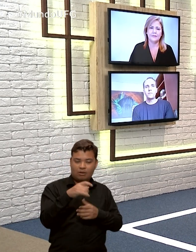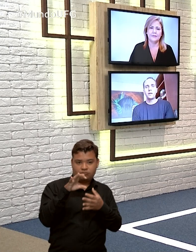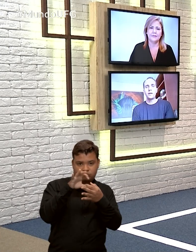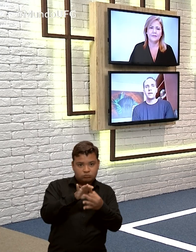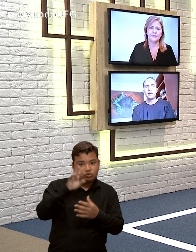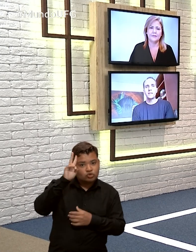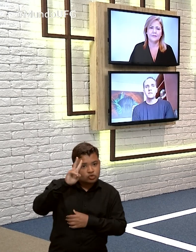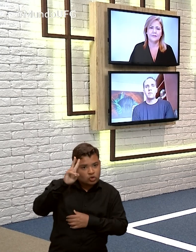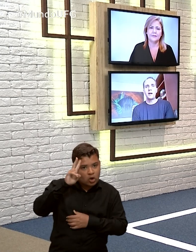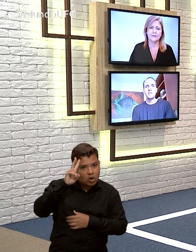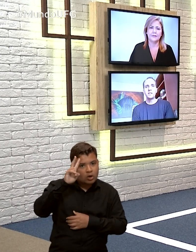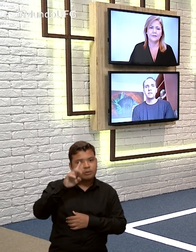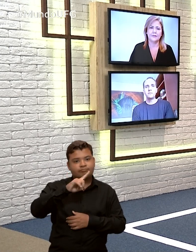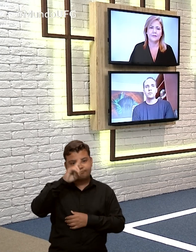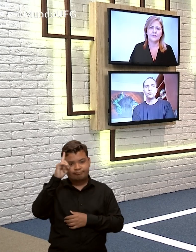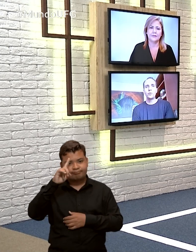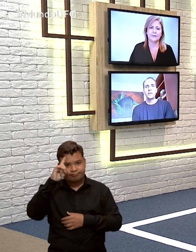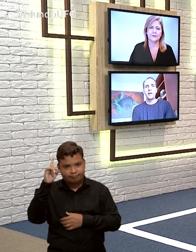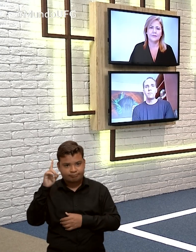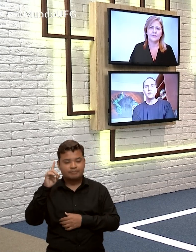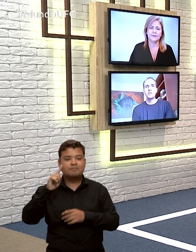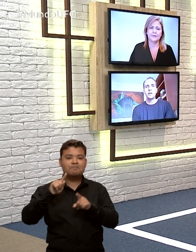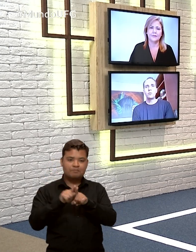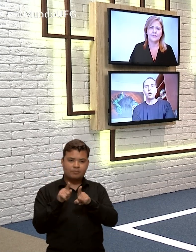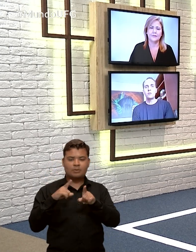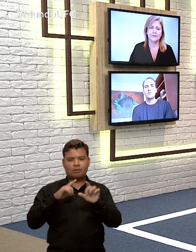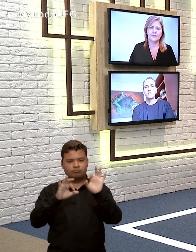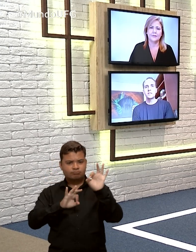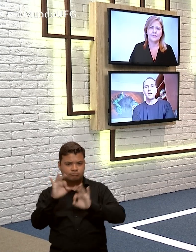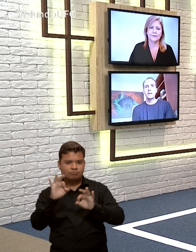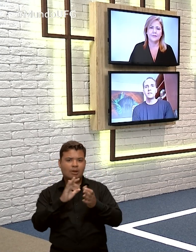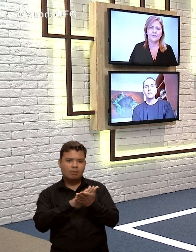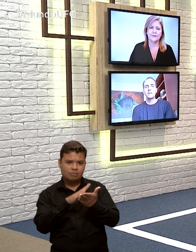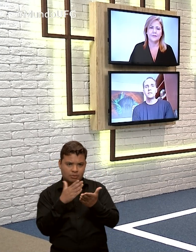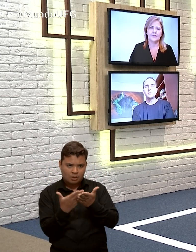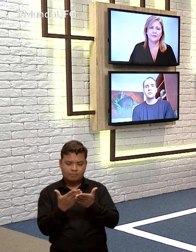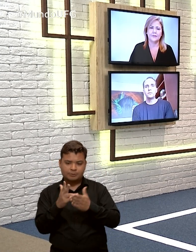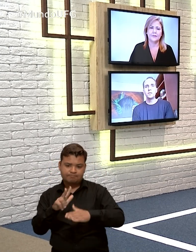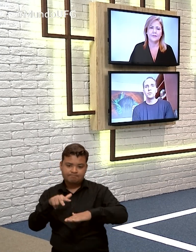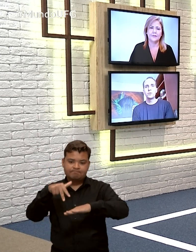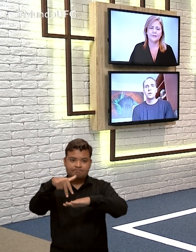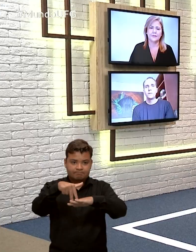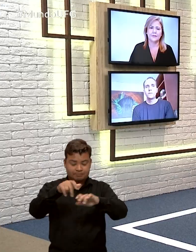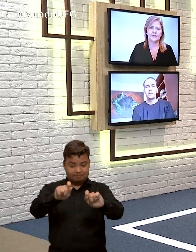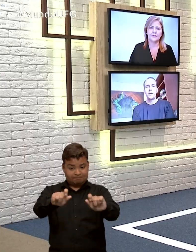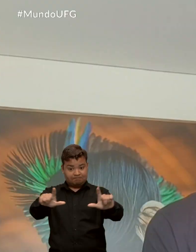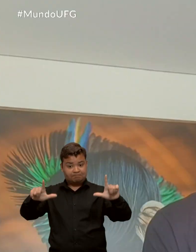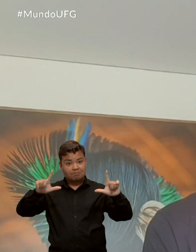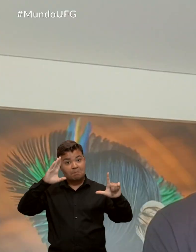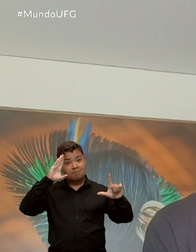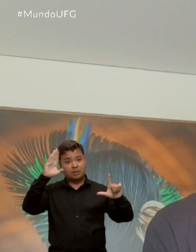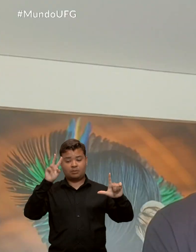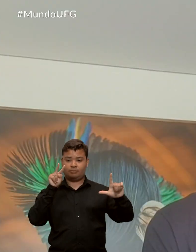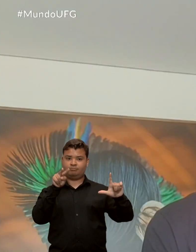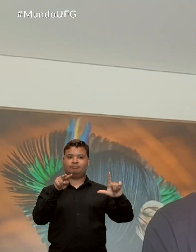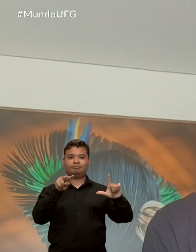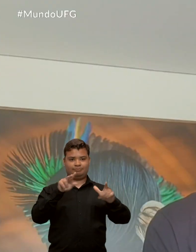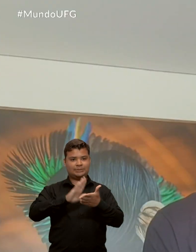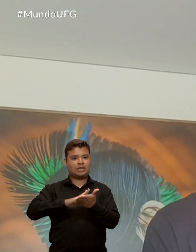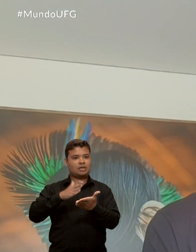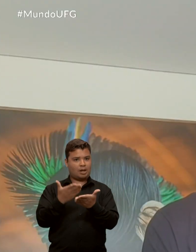colocar essa imagem do intérprete, né, no local de destaque no vídeo, que é o